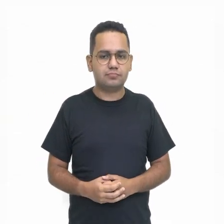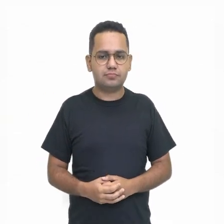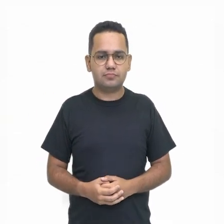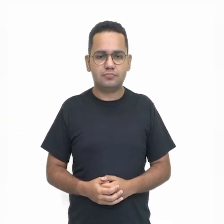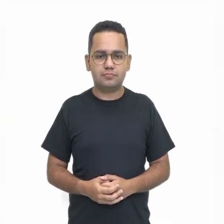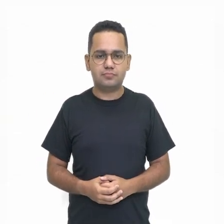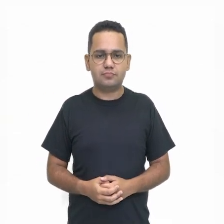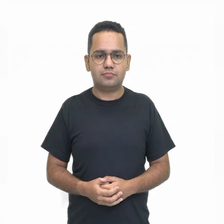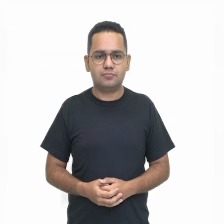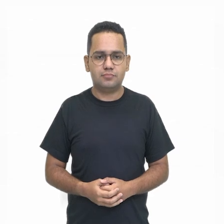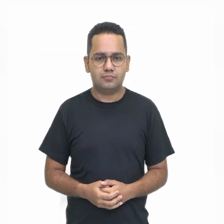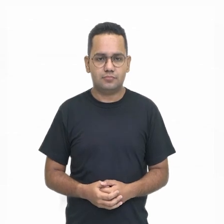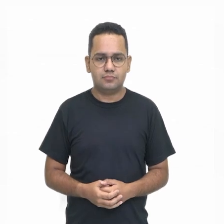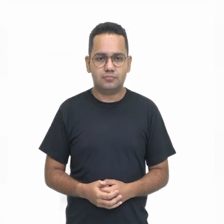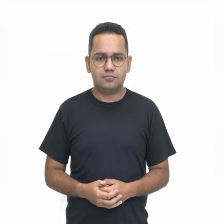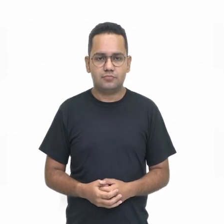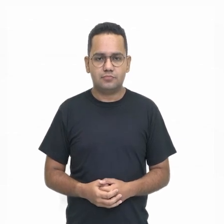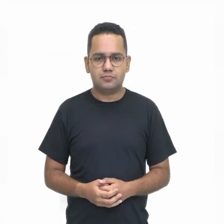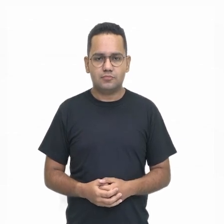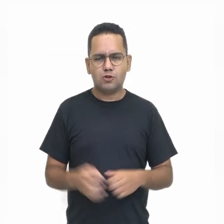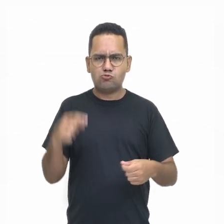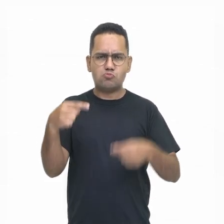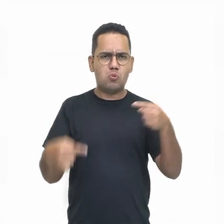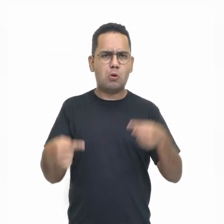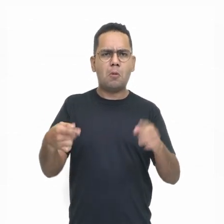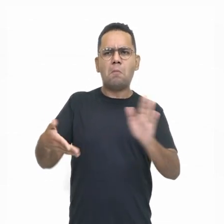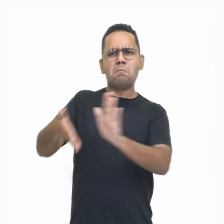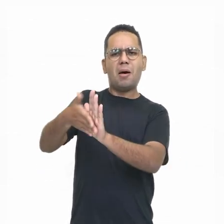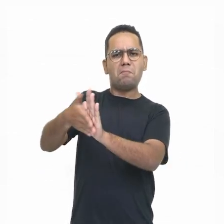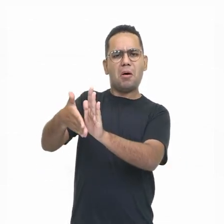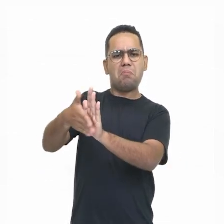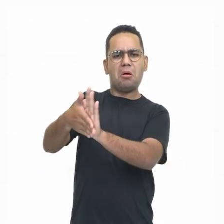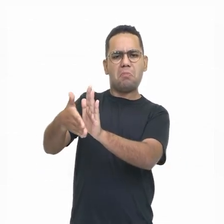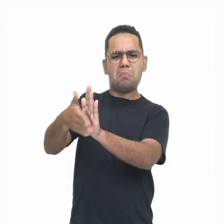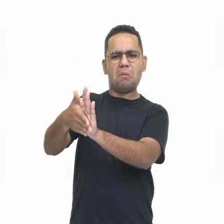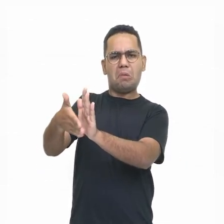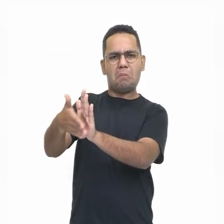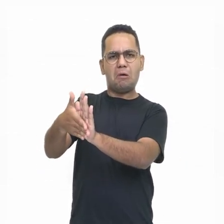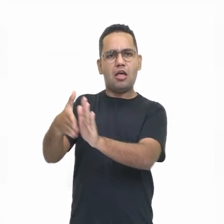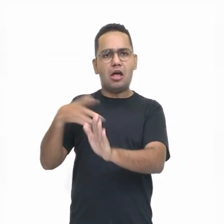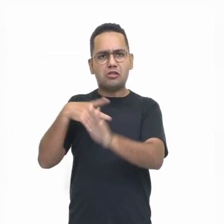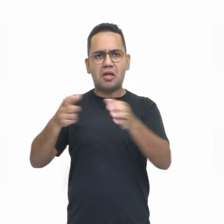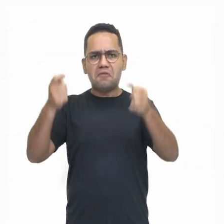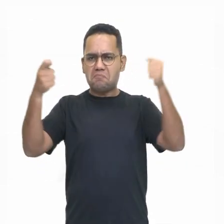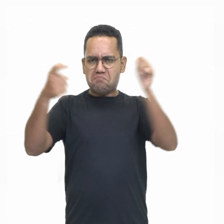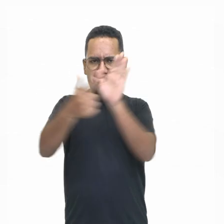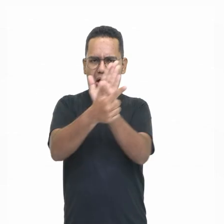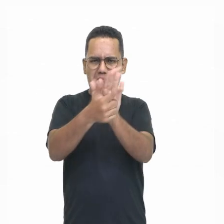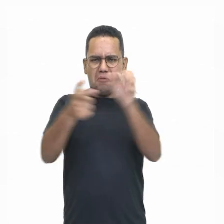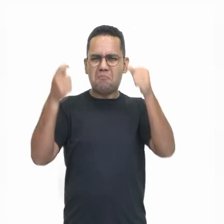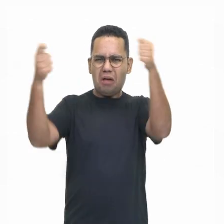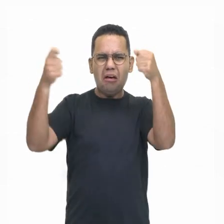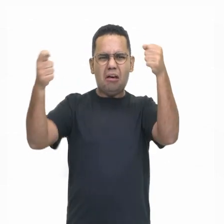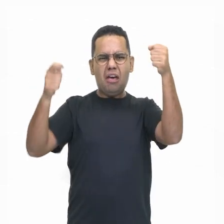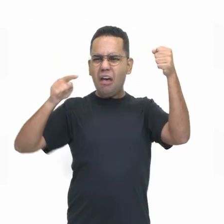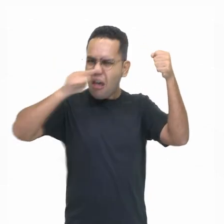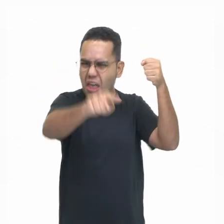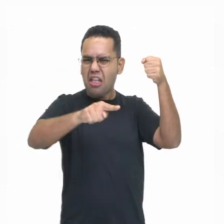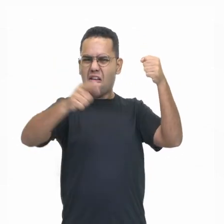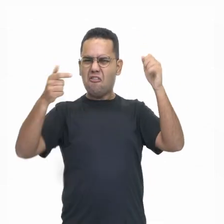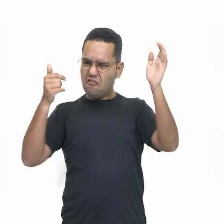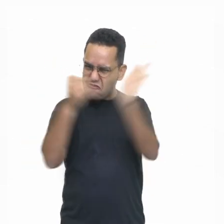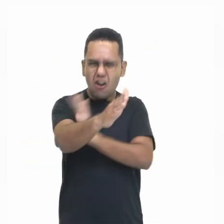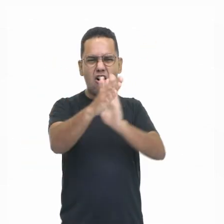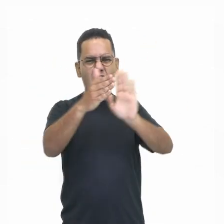das pessoas ali batendo palmas, comemorando, né, com placa de fora Collor, impeachment, impeachment, impeachment